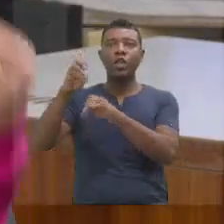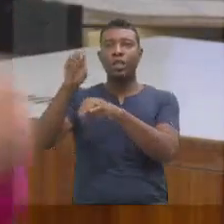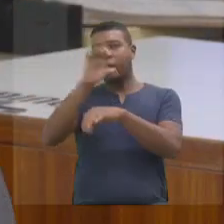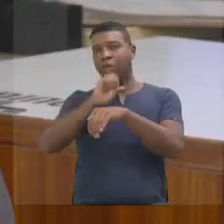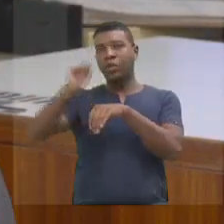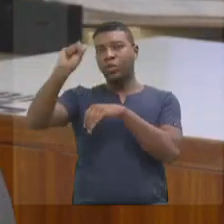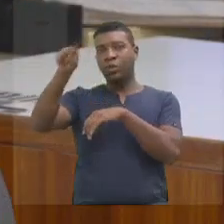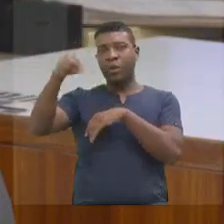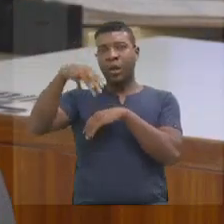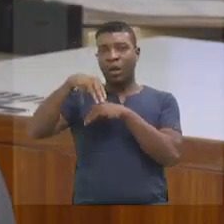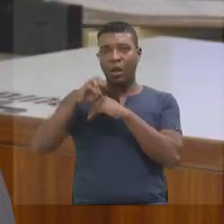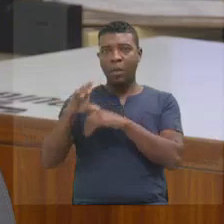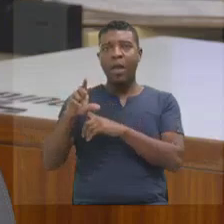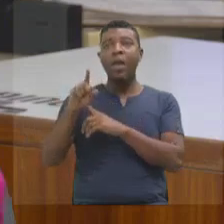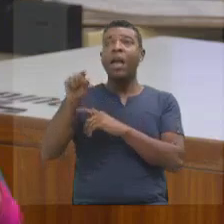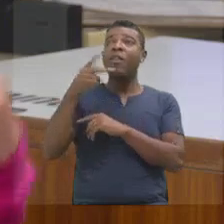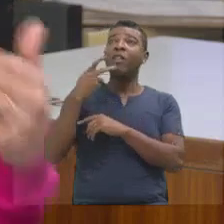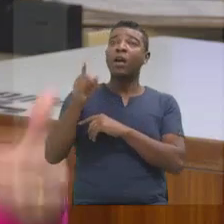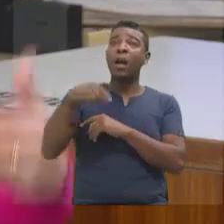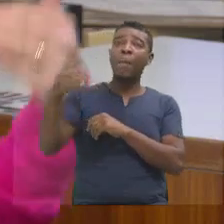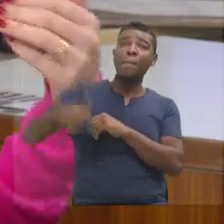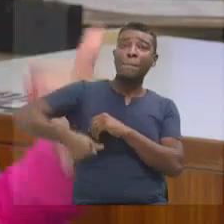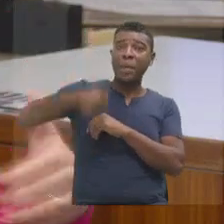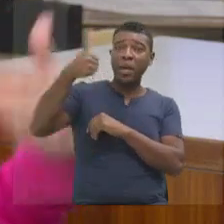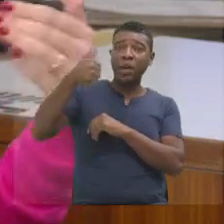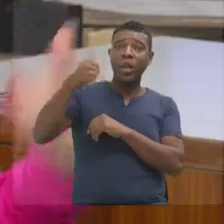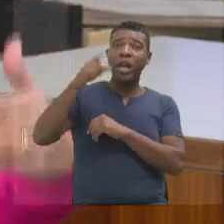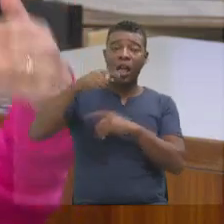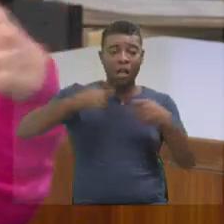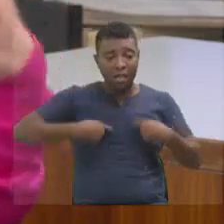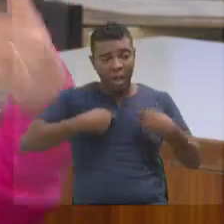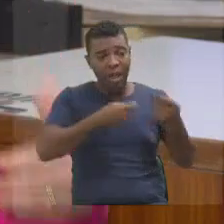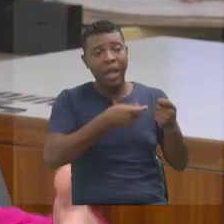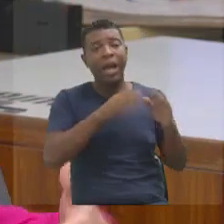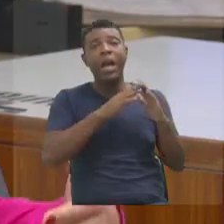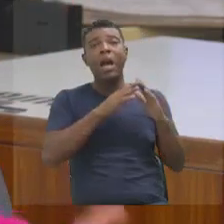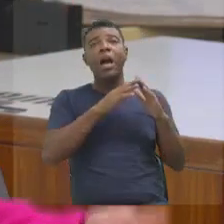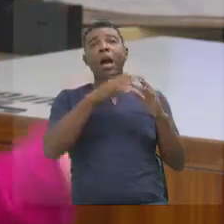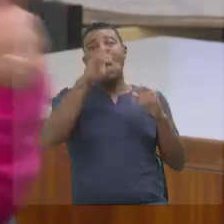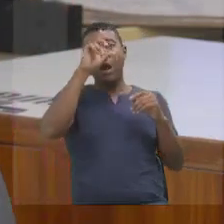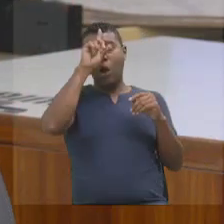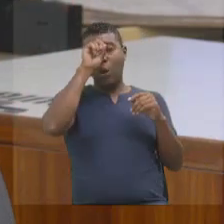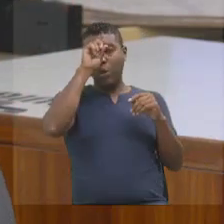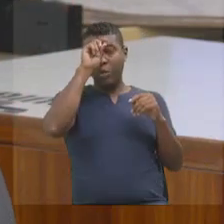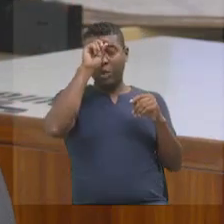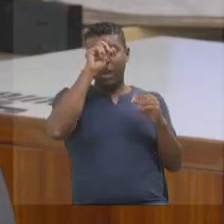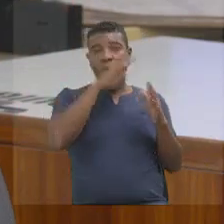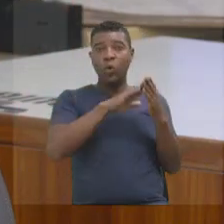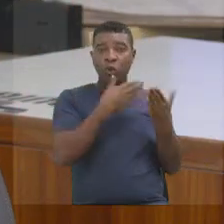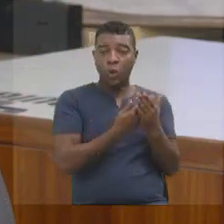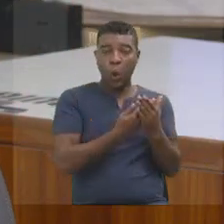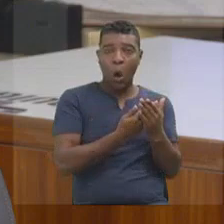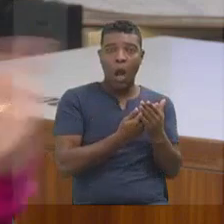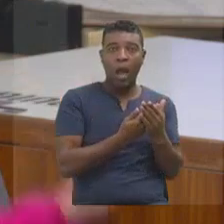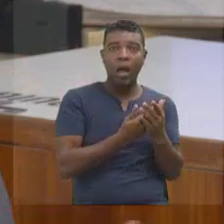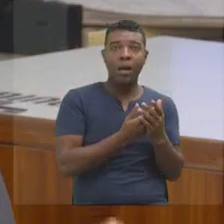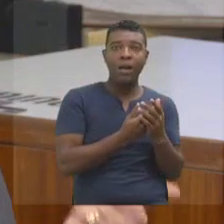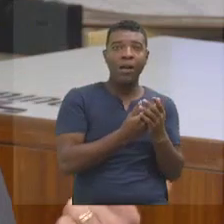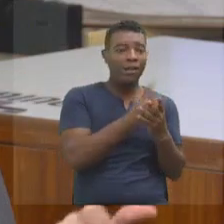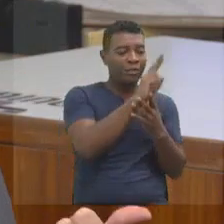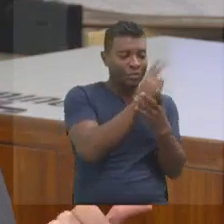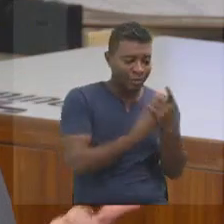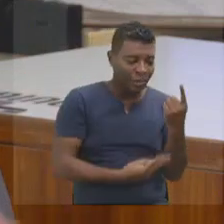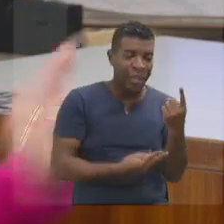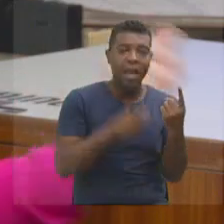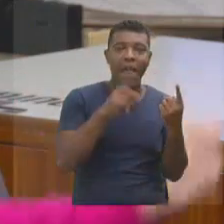que a prioridade do governo Lula é entregar os hospitais os hospitais escola para as Universidades que tem curso na área da saúde e não tem